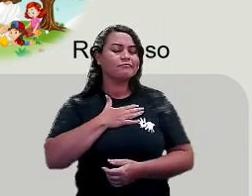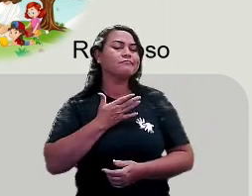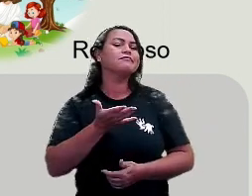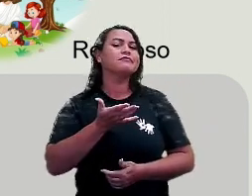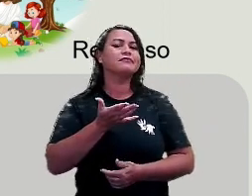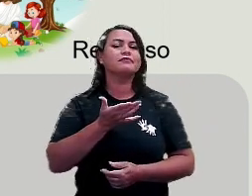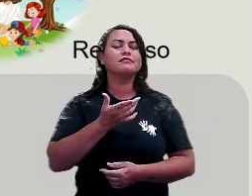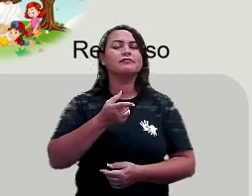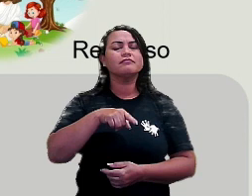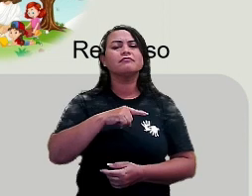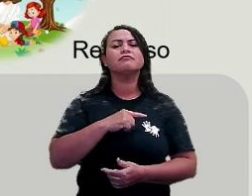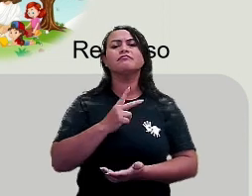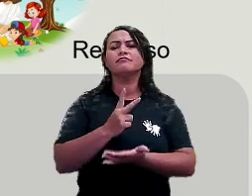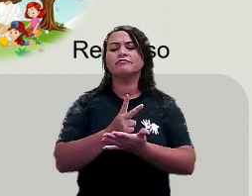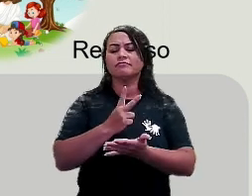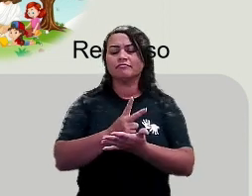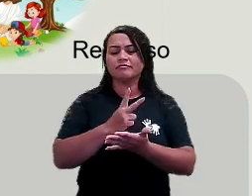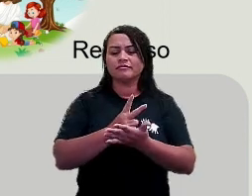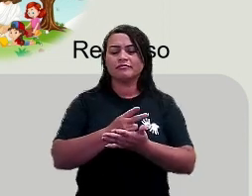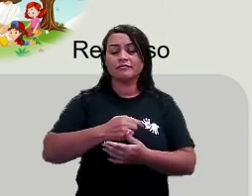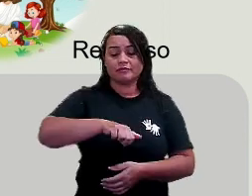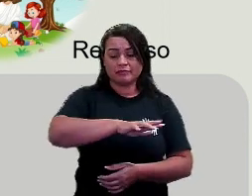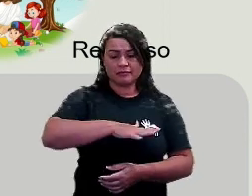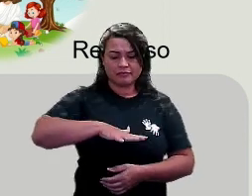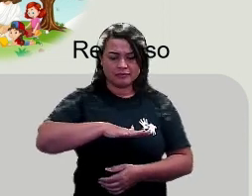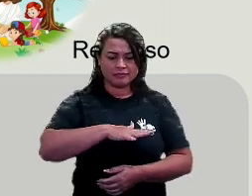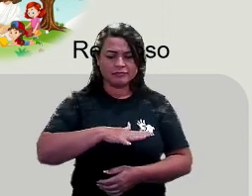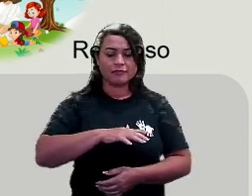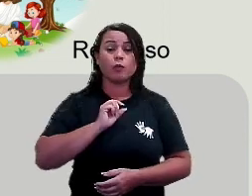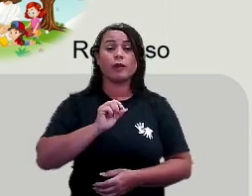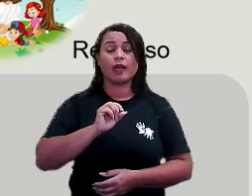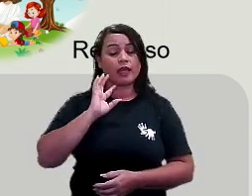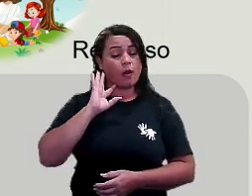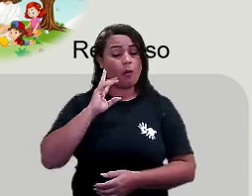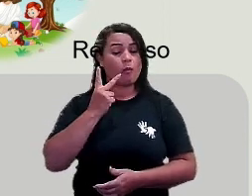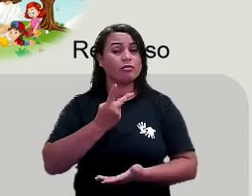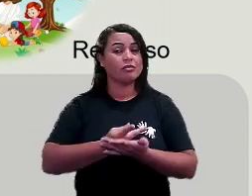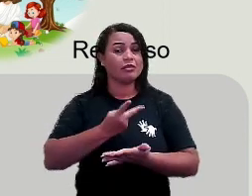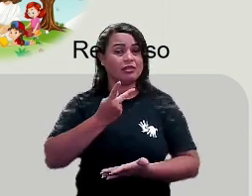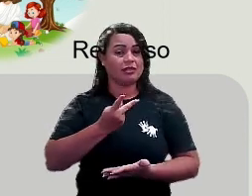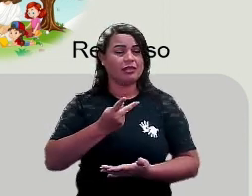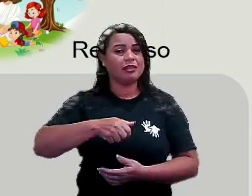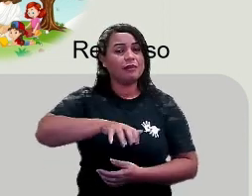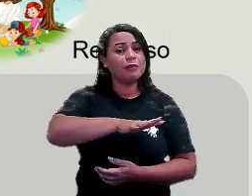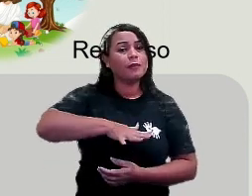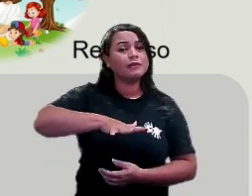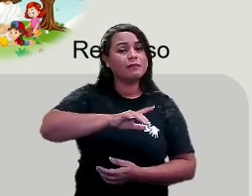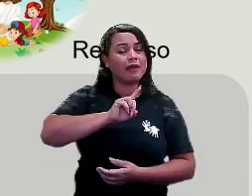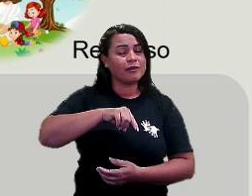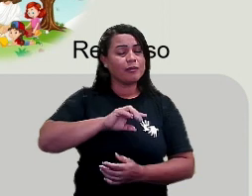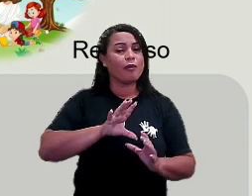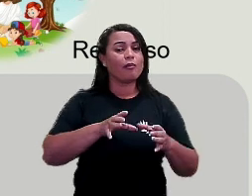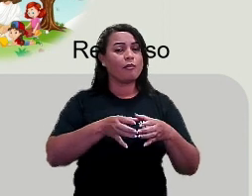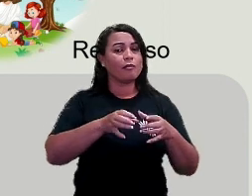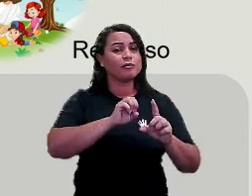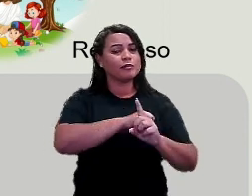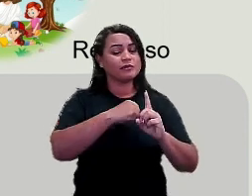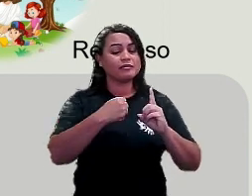anteriormente, você frequenta um espaço de lazer, aquele espaço de lazer se torna um grupo